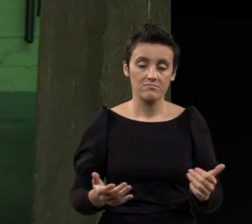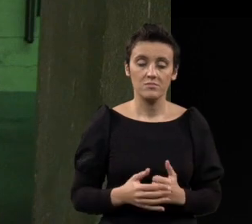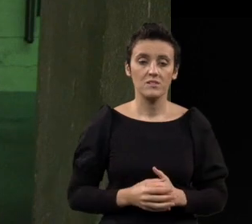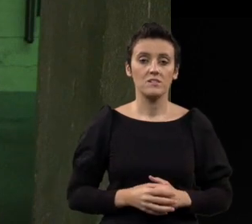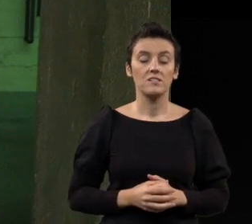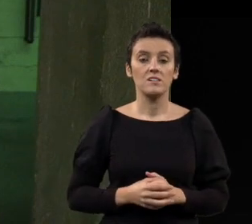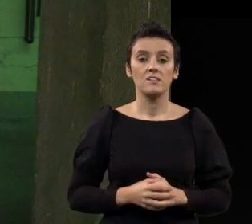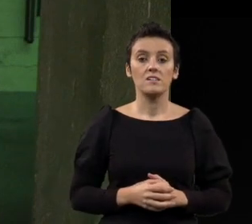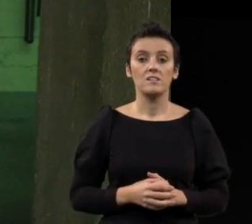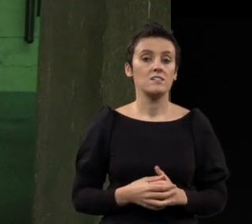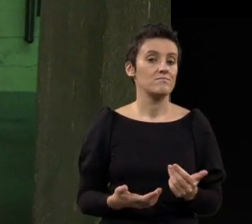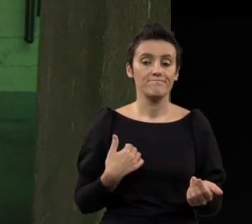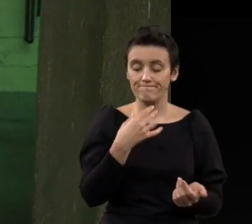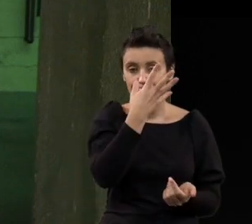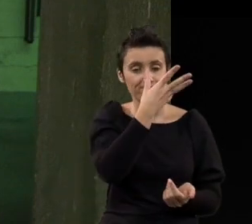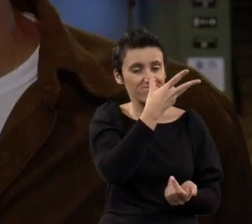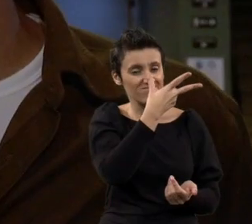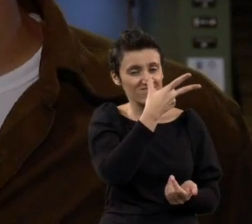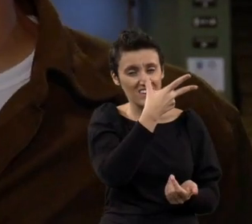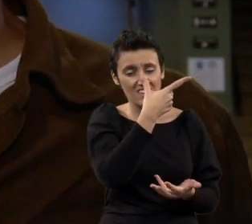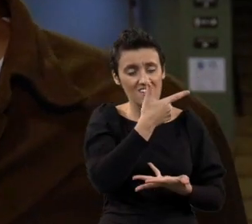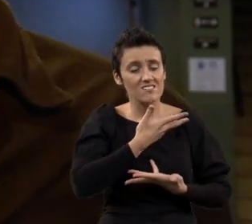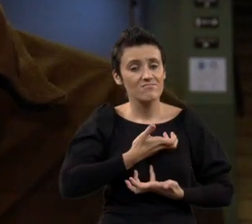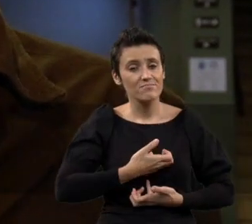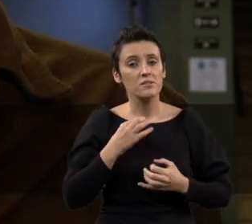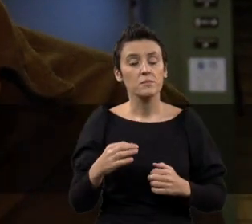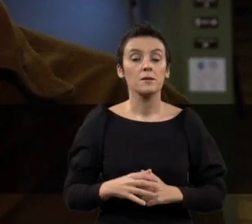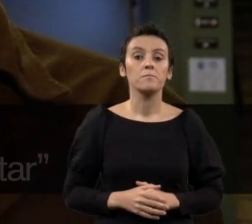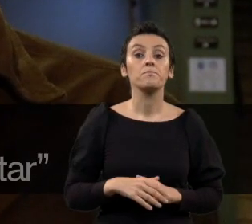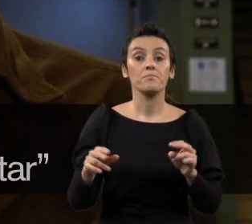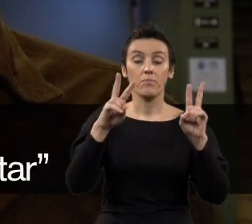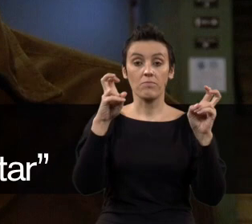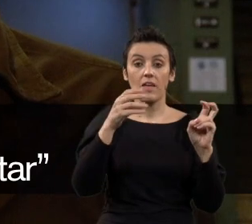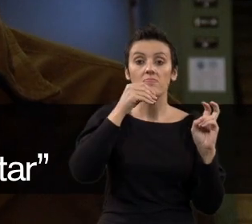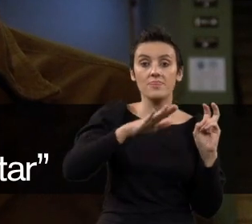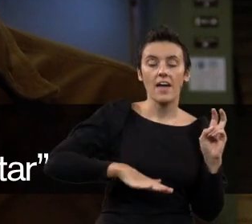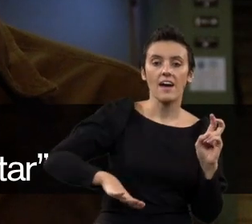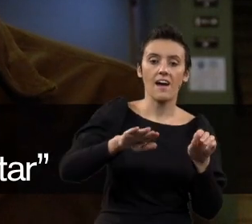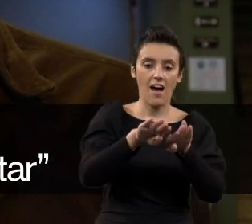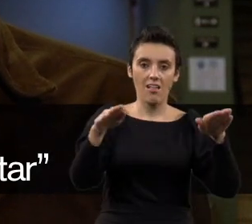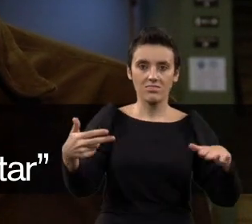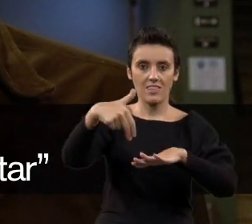Ai, tristeza tão grande isto. Bom, A Nossa Terra, o Nosso Altar é o meu primeiro documentário longo.